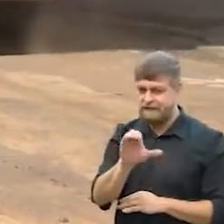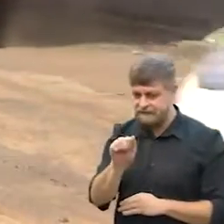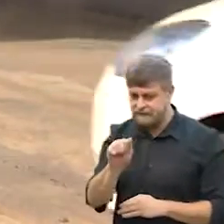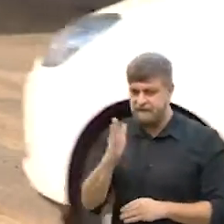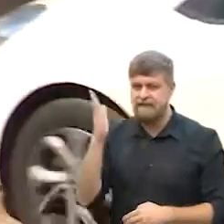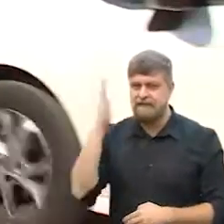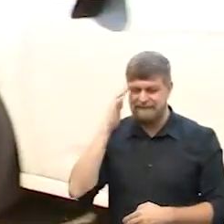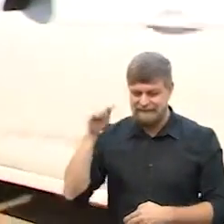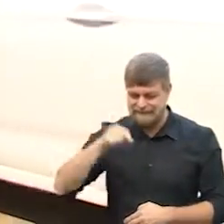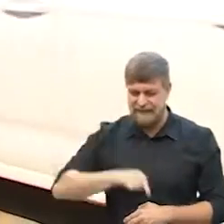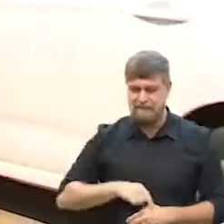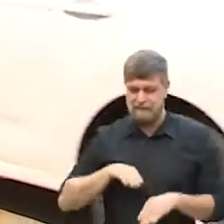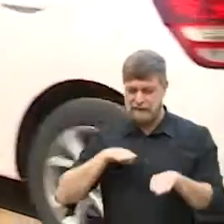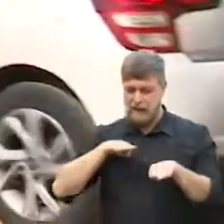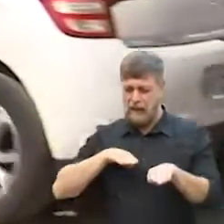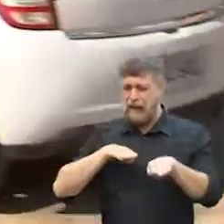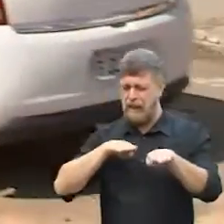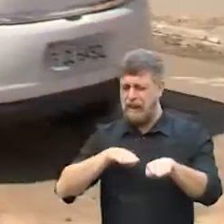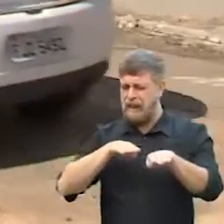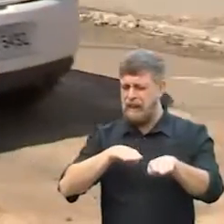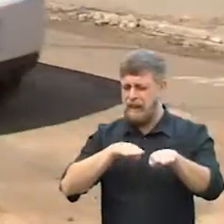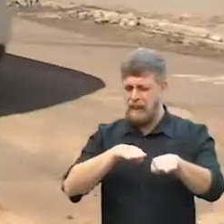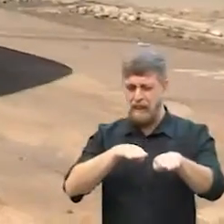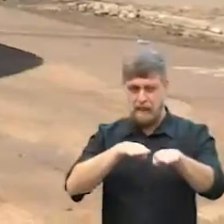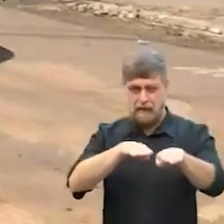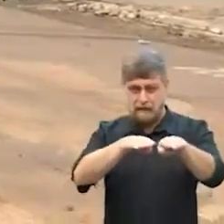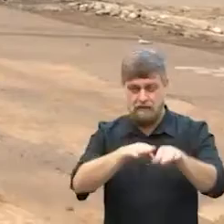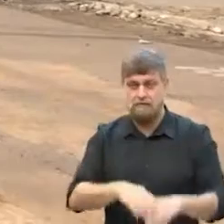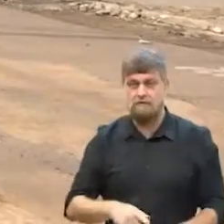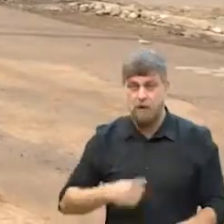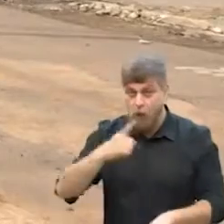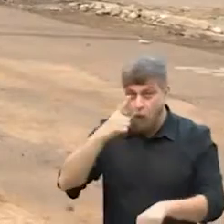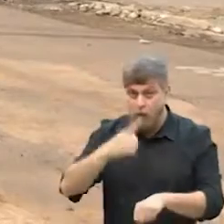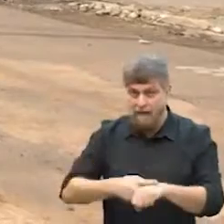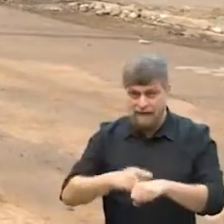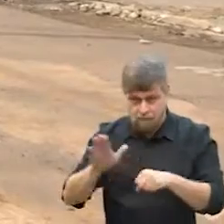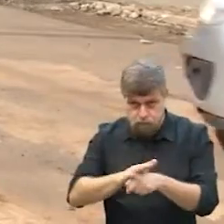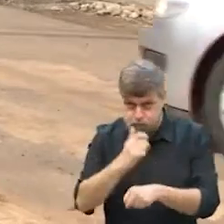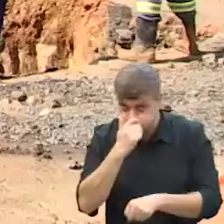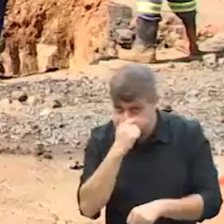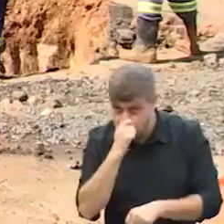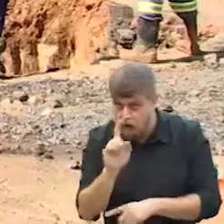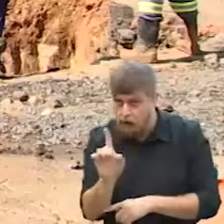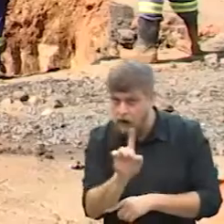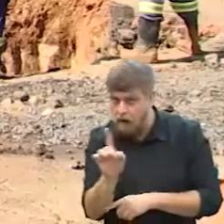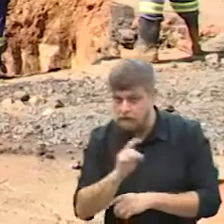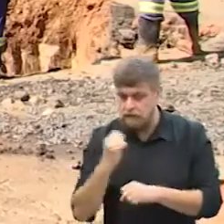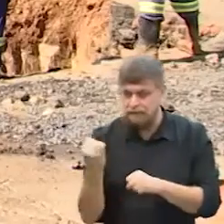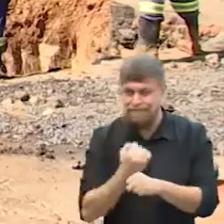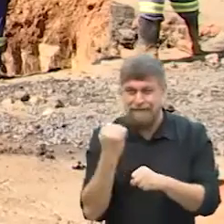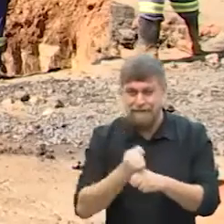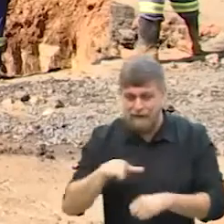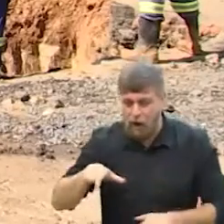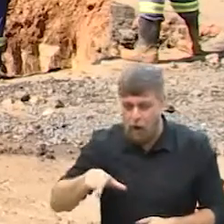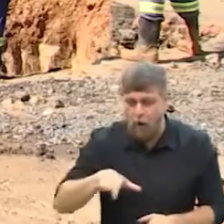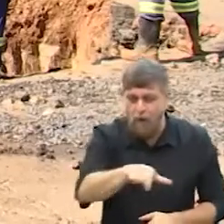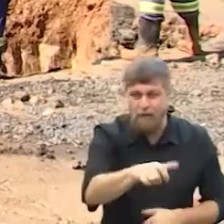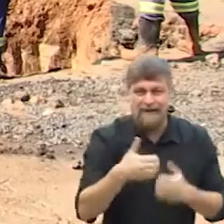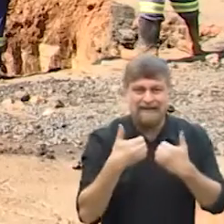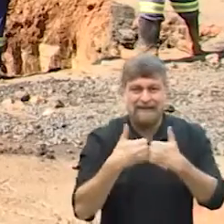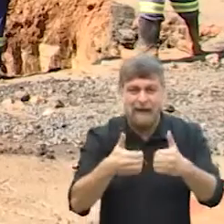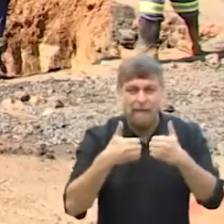uma coisa: o trânsito neste local é garantido. E não é só no horário de pico. As obras do